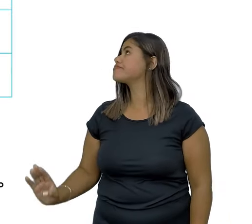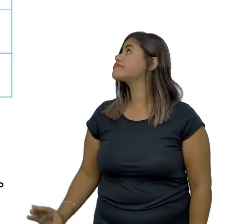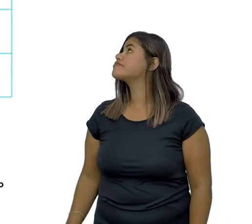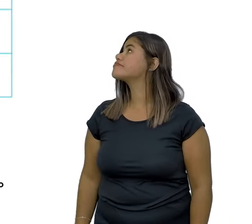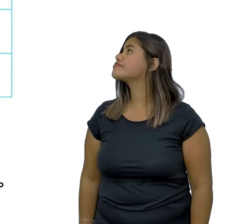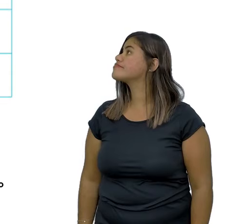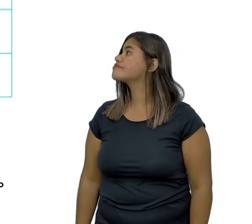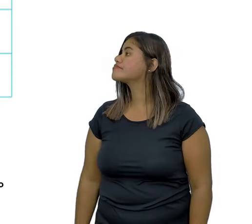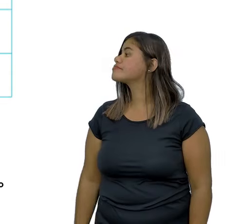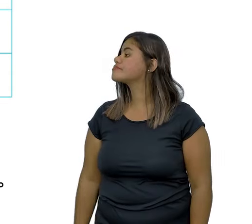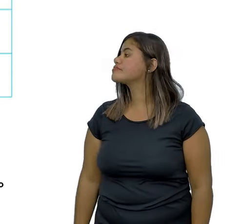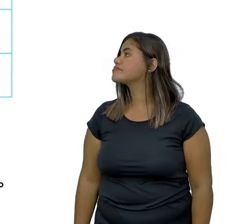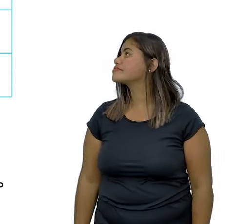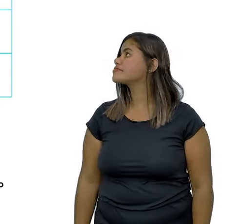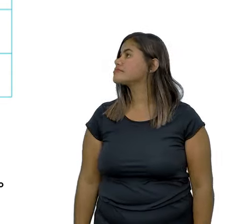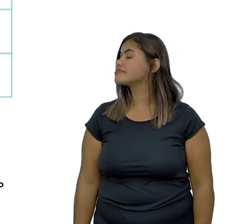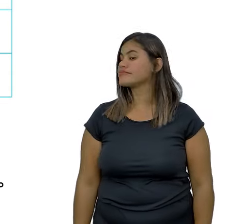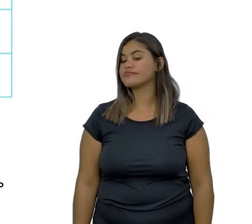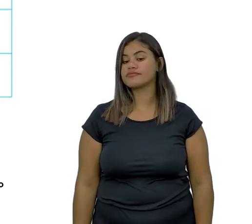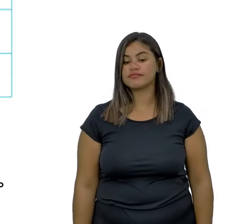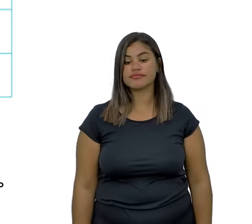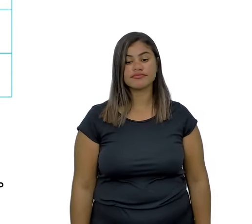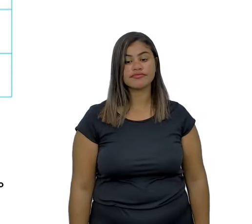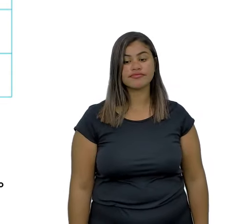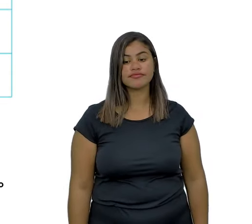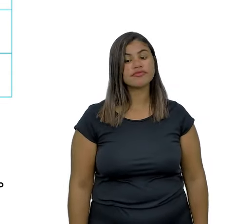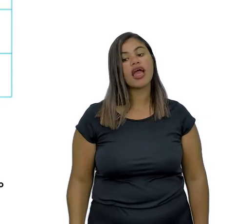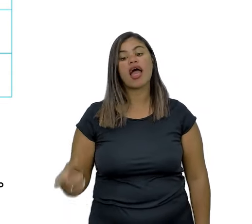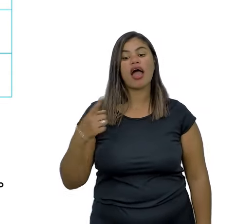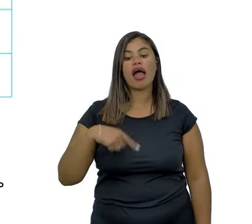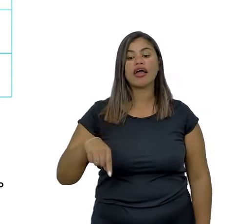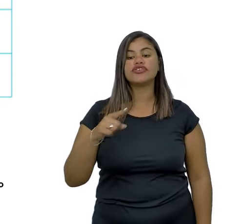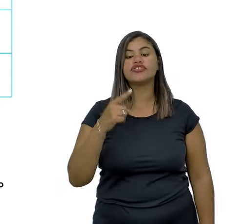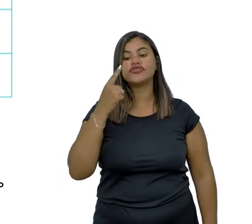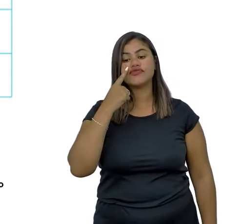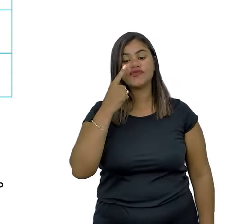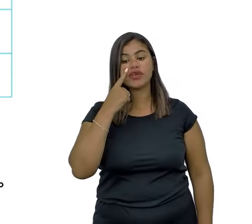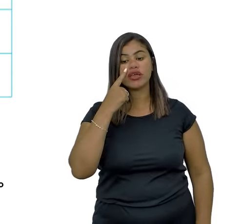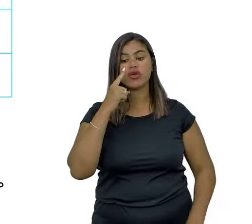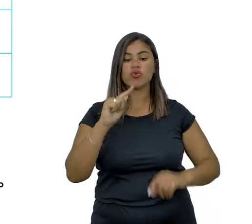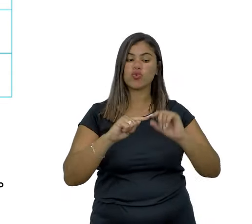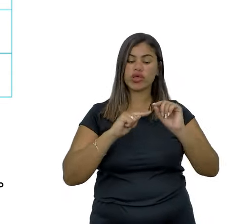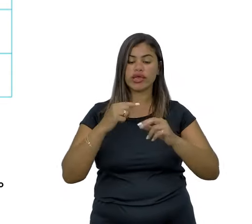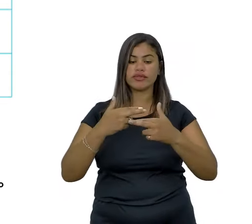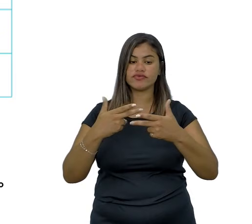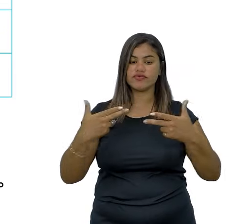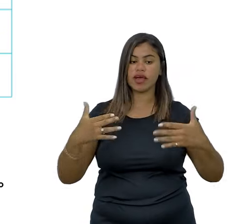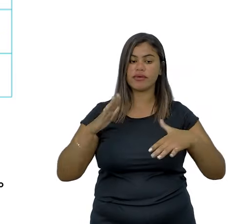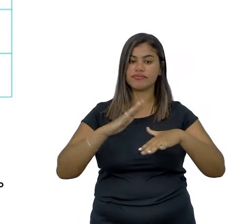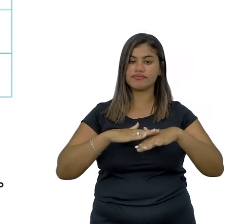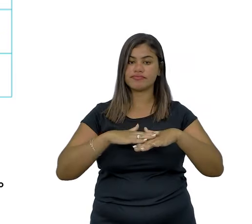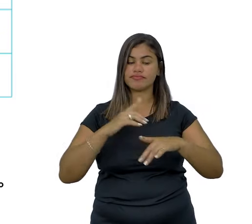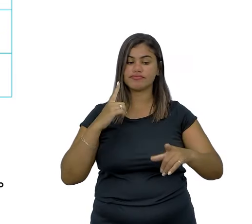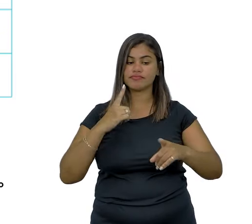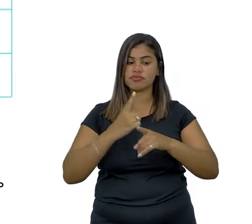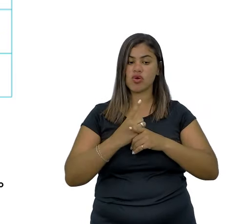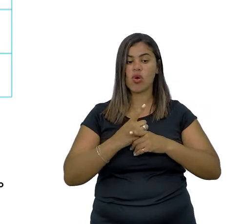a gente vai ver aí o que as crianças precisam identificar, que